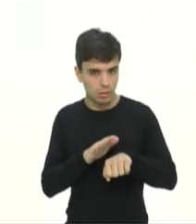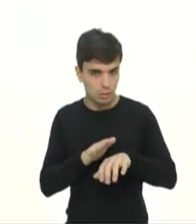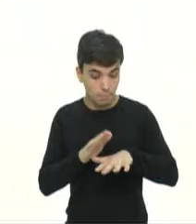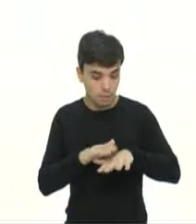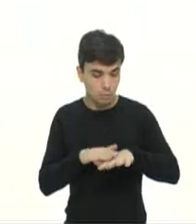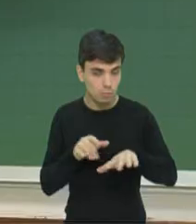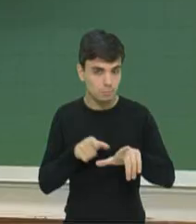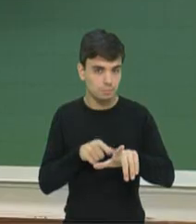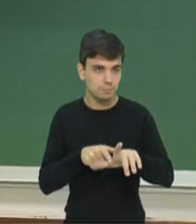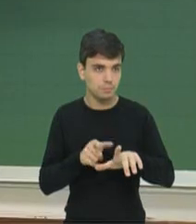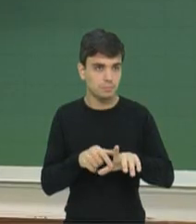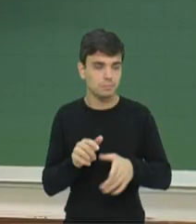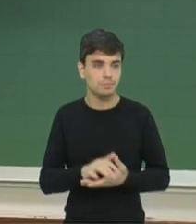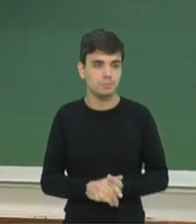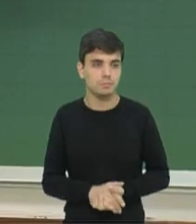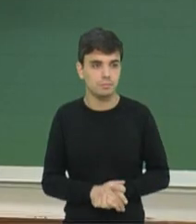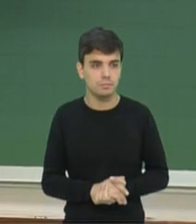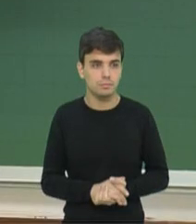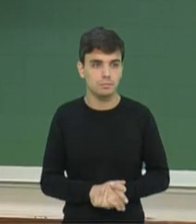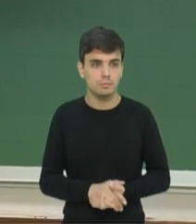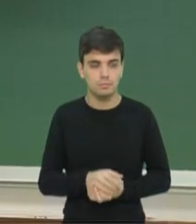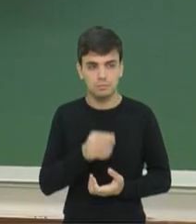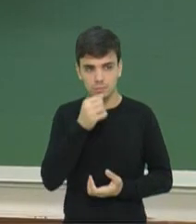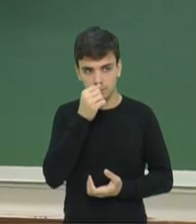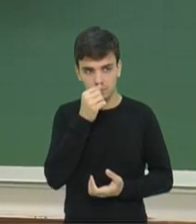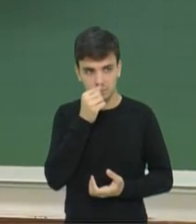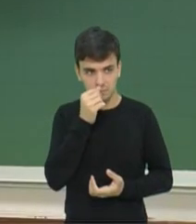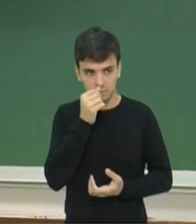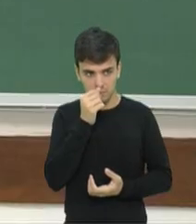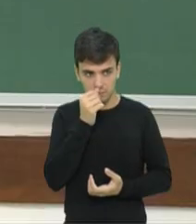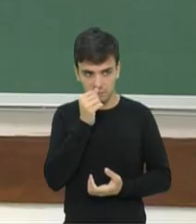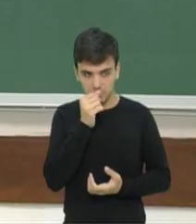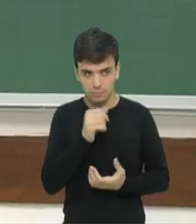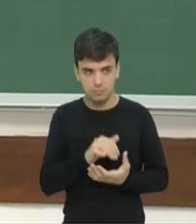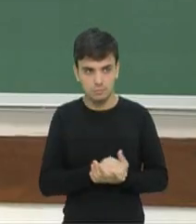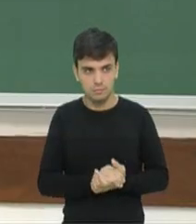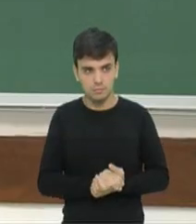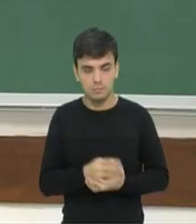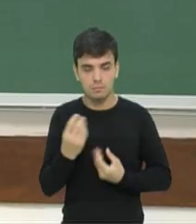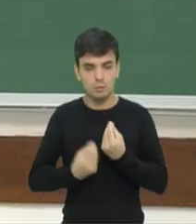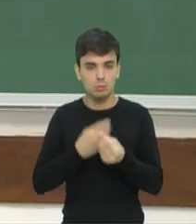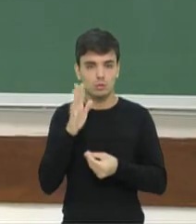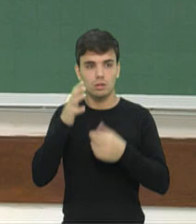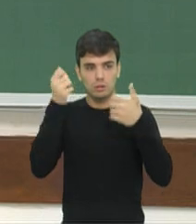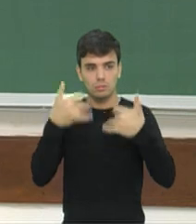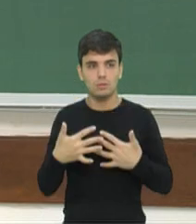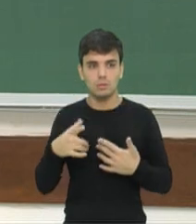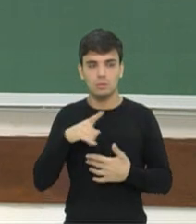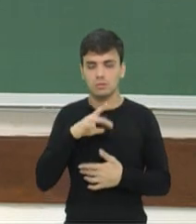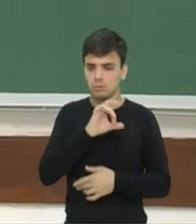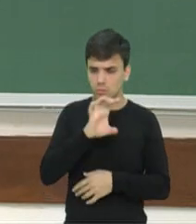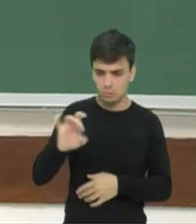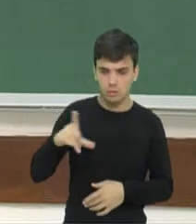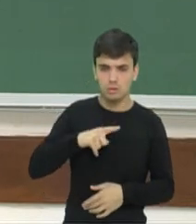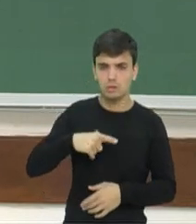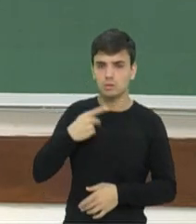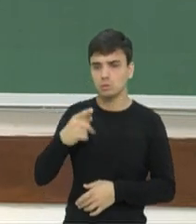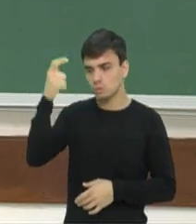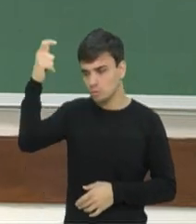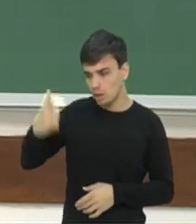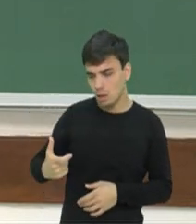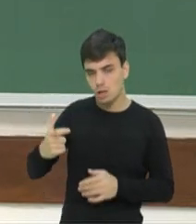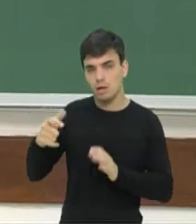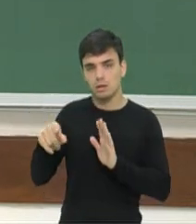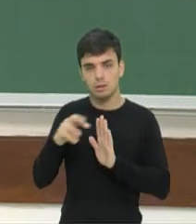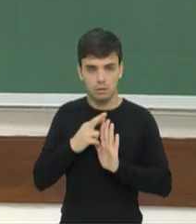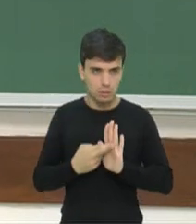Fica definido assim esta modalidade. Então, como nós já falamos, então, toda e qualquer modalidade tem suas entidades. O Karatê